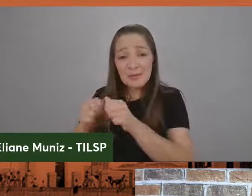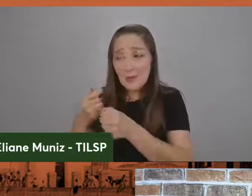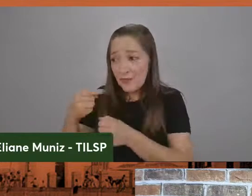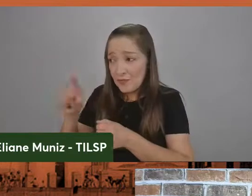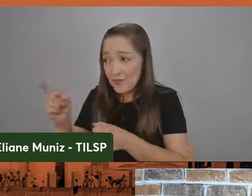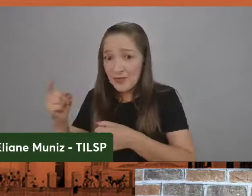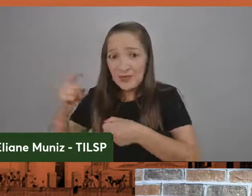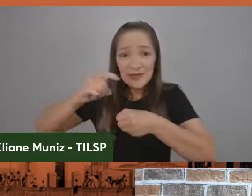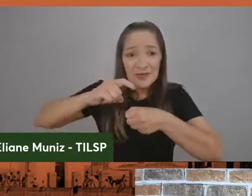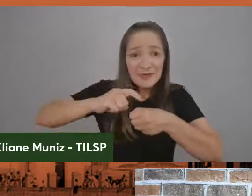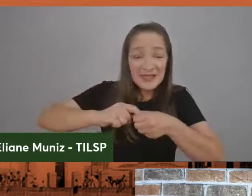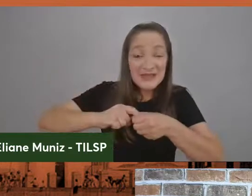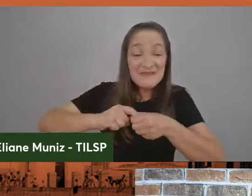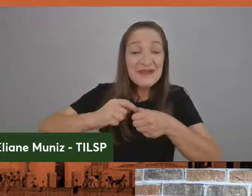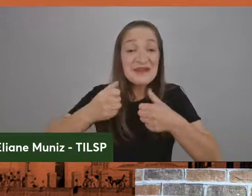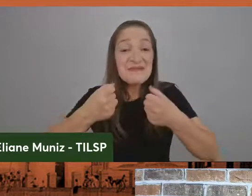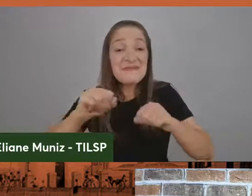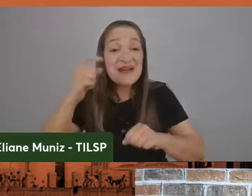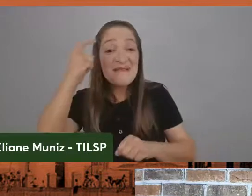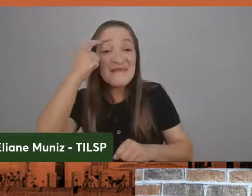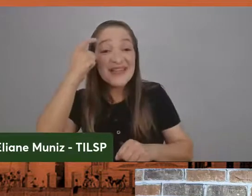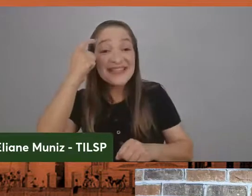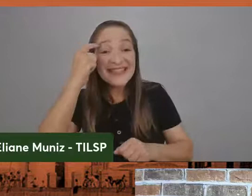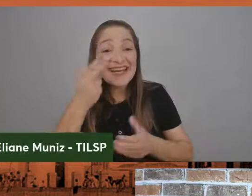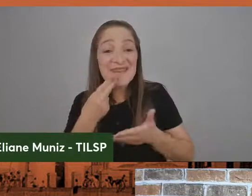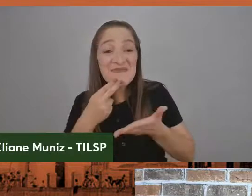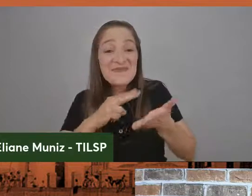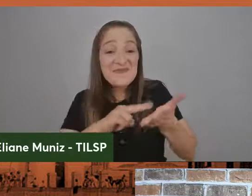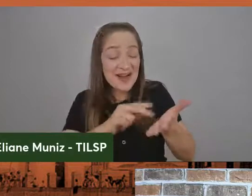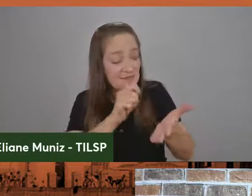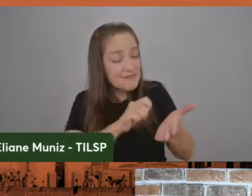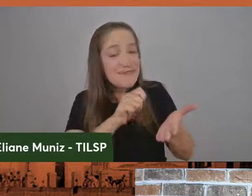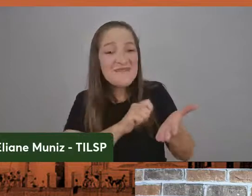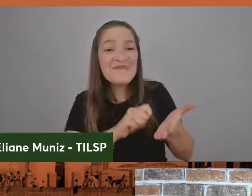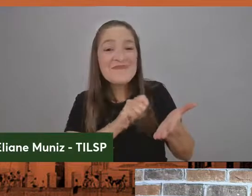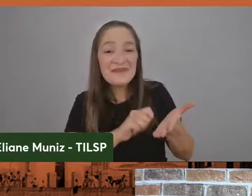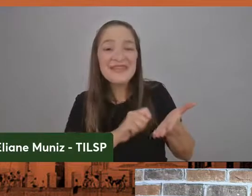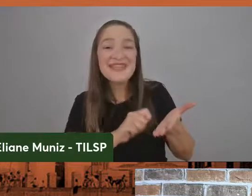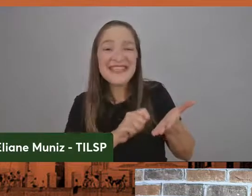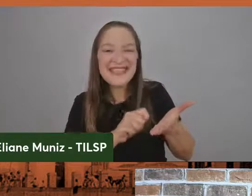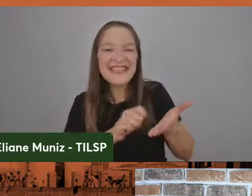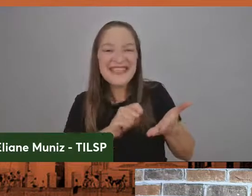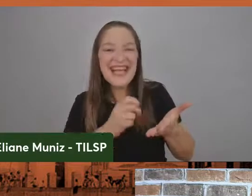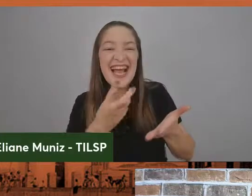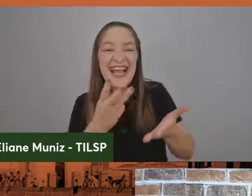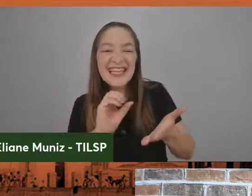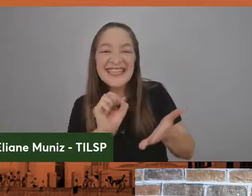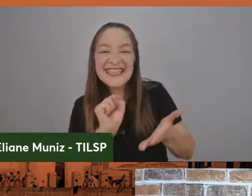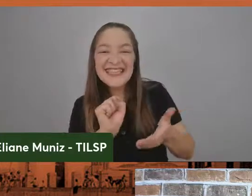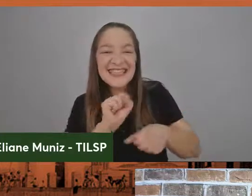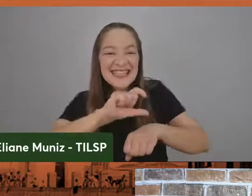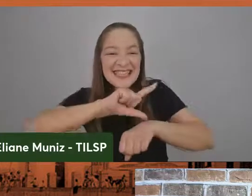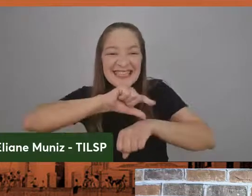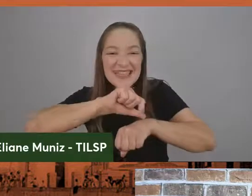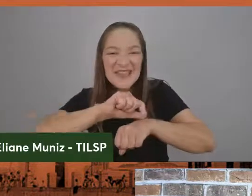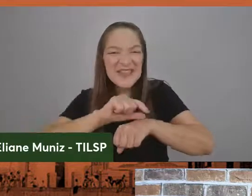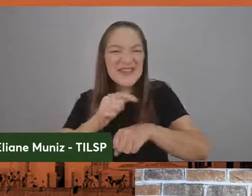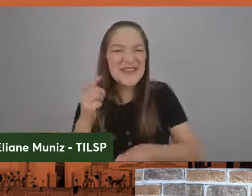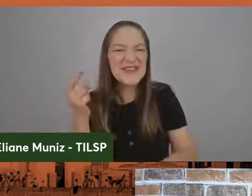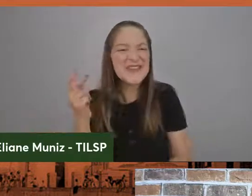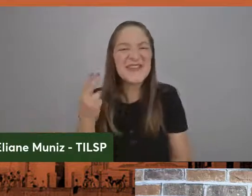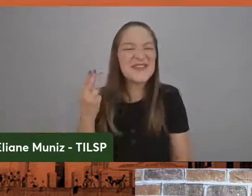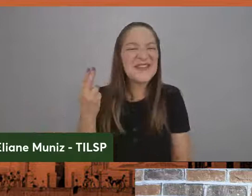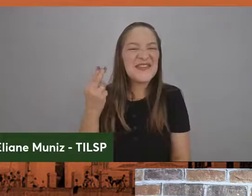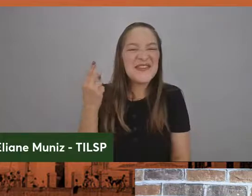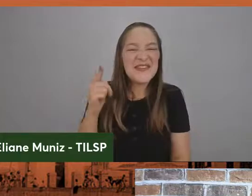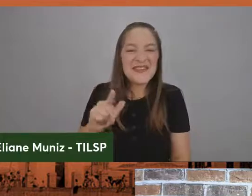escrever esse bilhete. Porque tem várias maneiras de dizer fui à padaria e